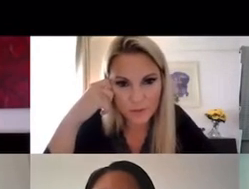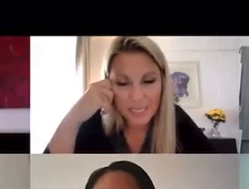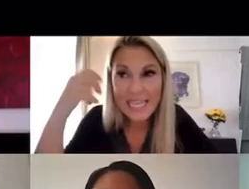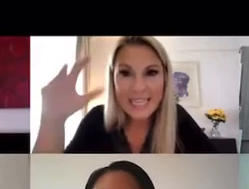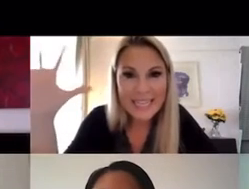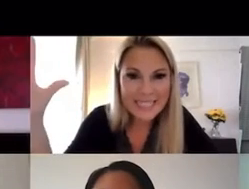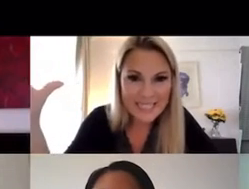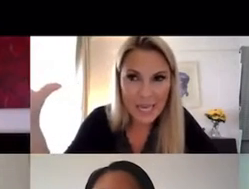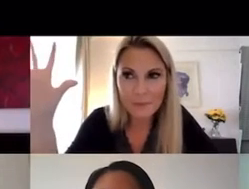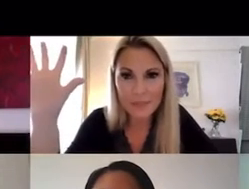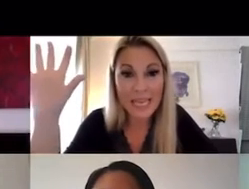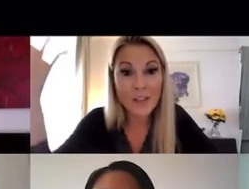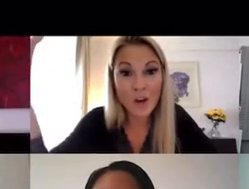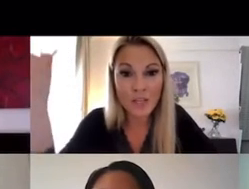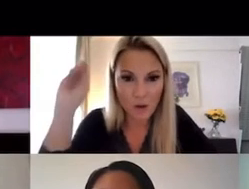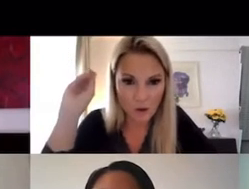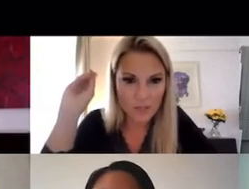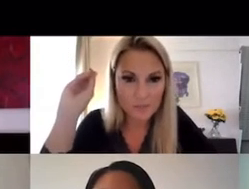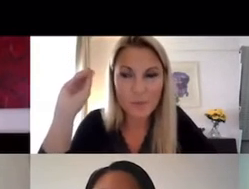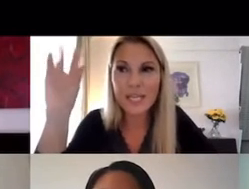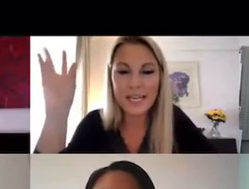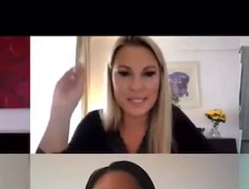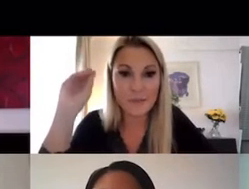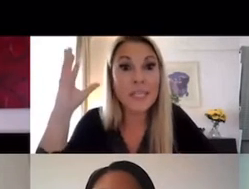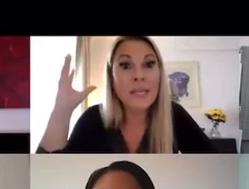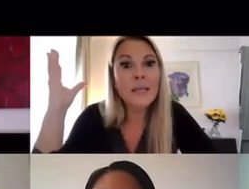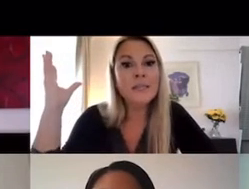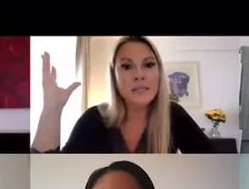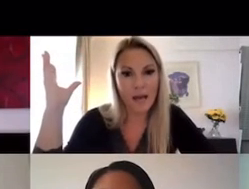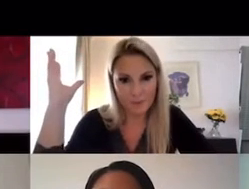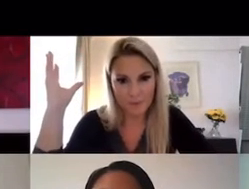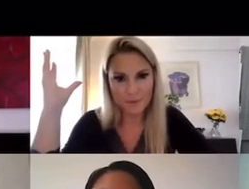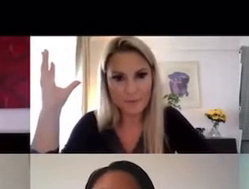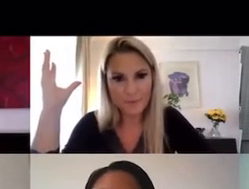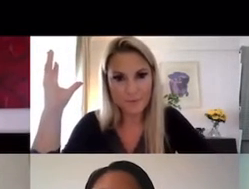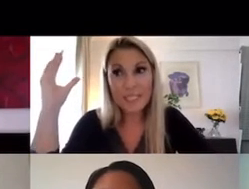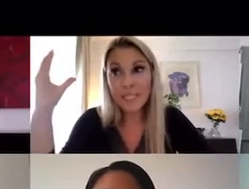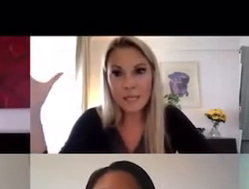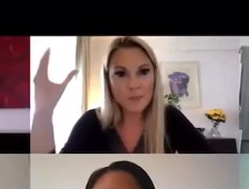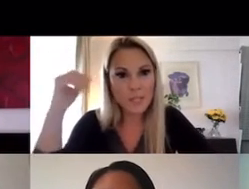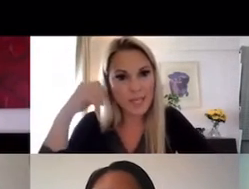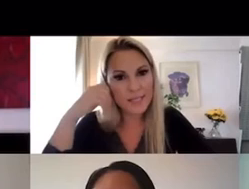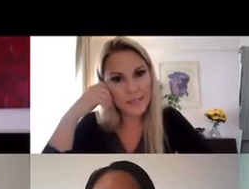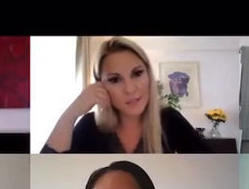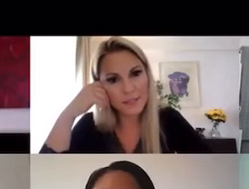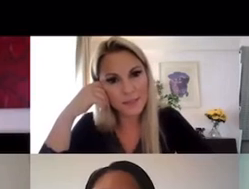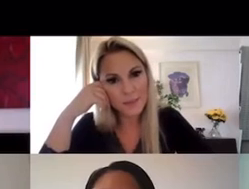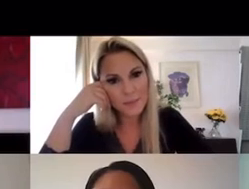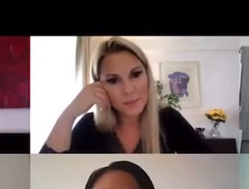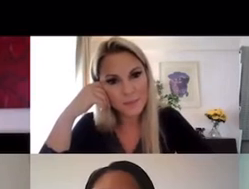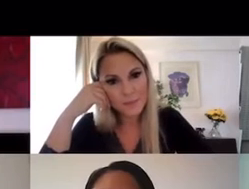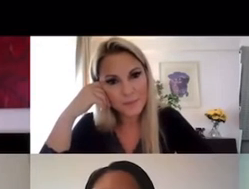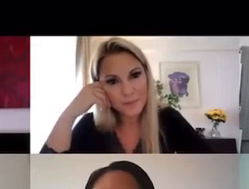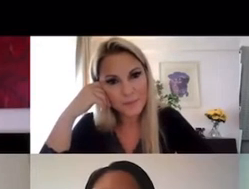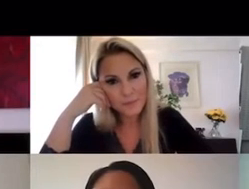sei aonde. Quem sabe a Dona Rosa põe a casa à venda. Quem sabe? E se ela puser a casa à